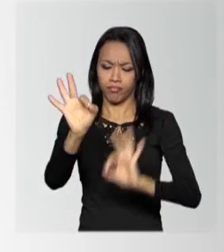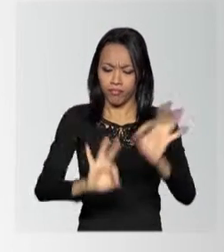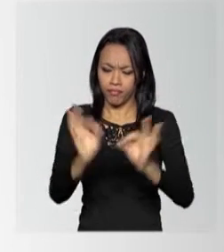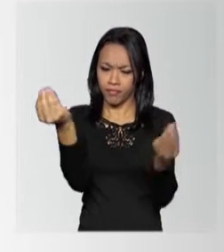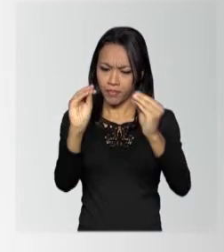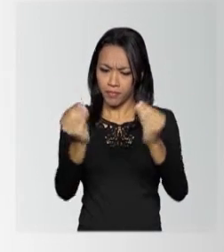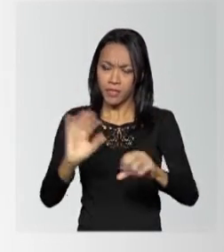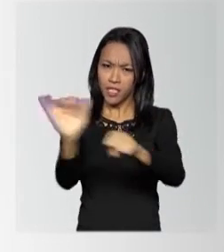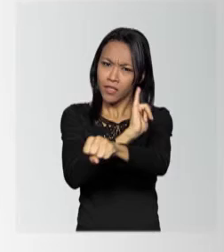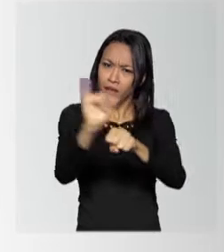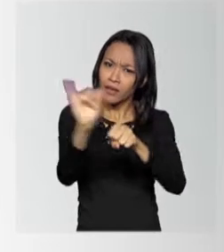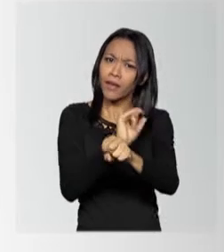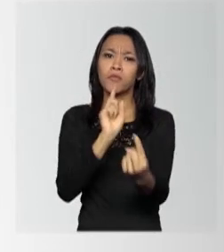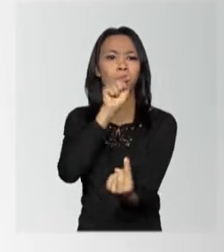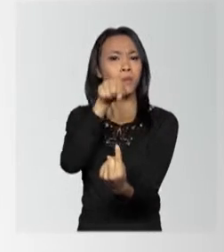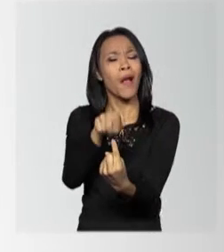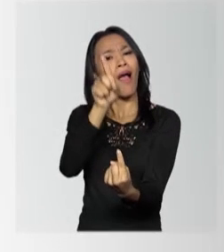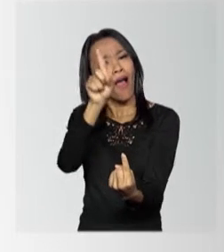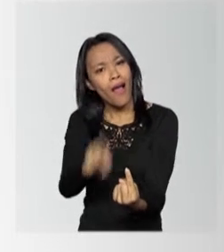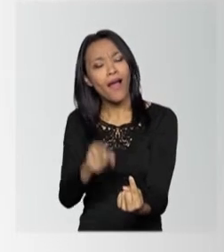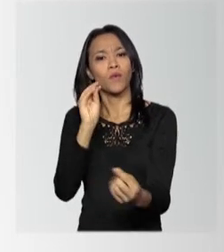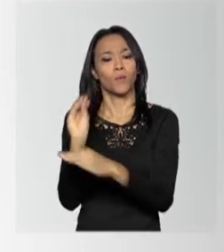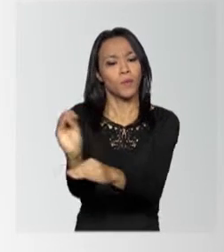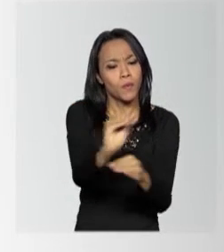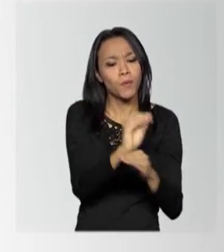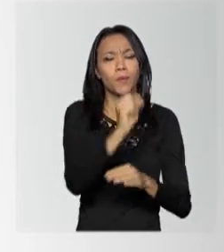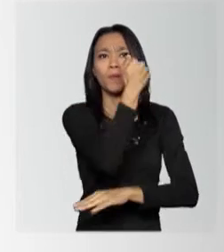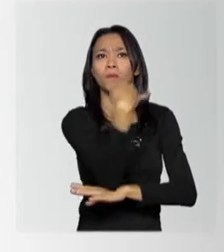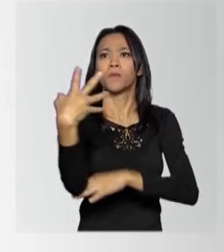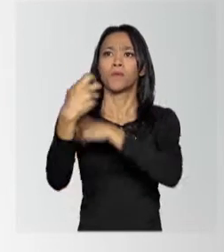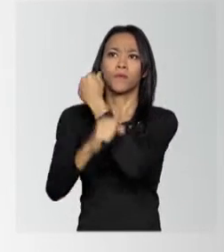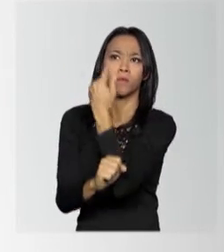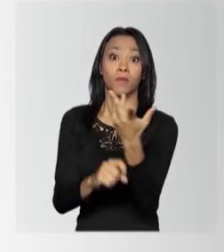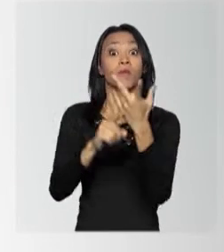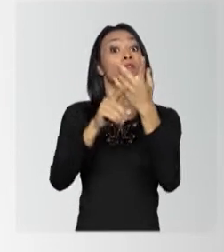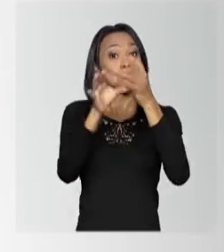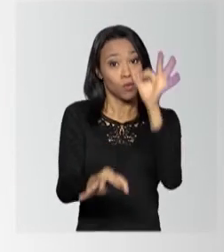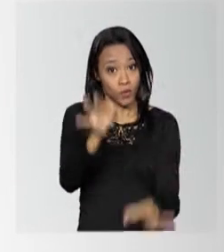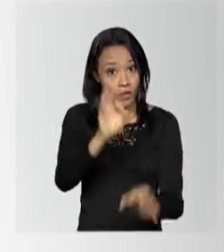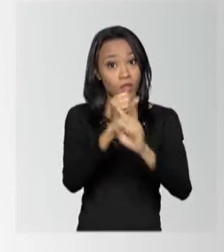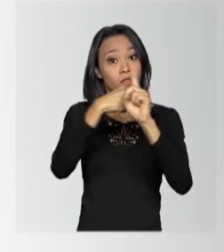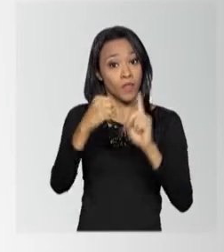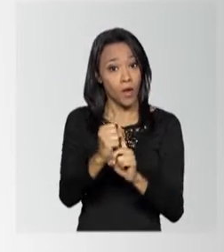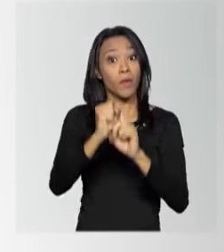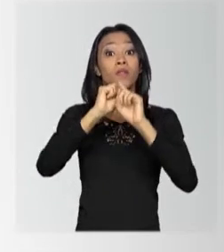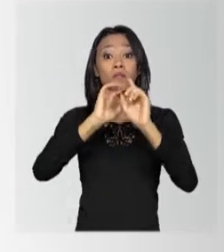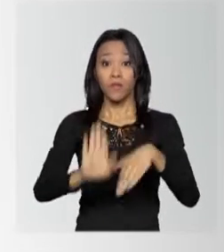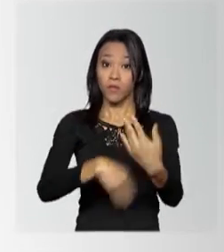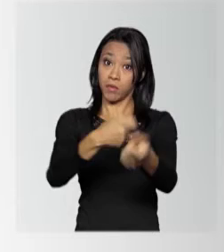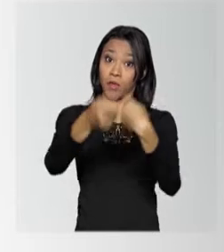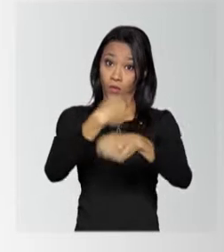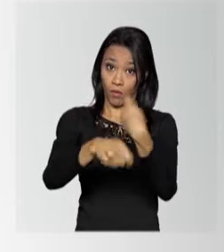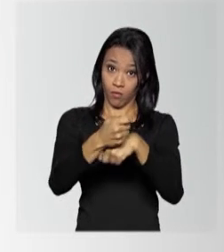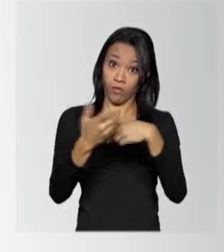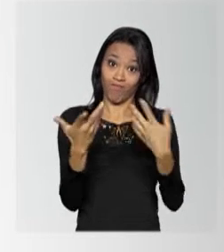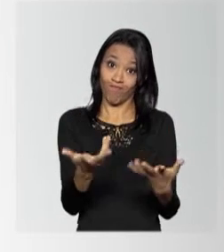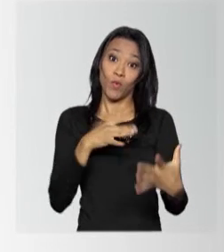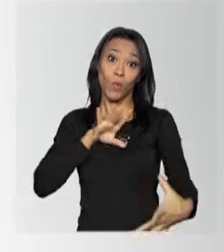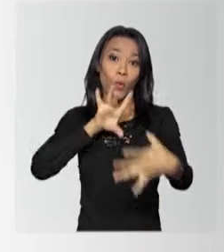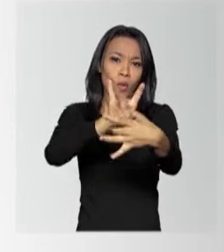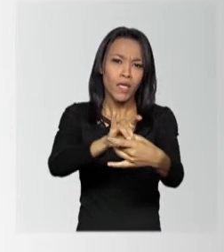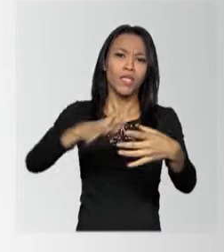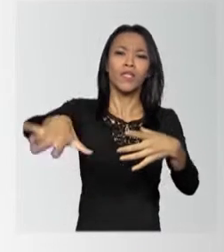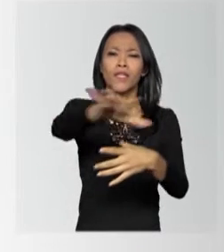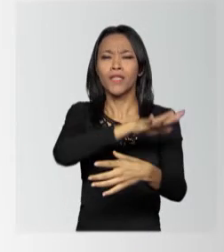e os mecanismos que permitam a conservação ambiental, a justiça social e o crescimento econômico no contexto